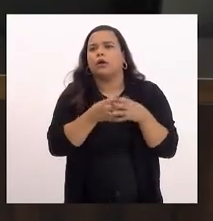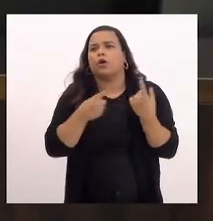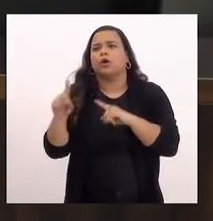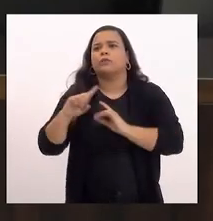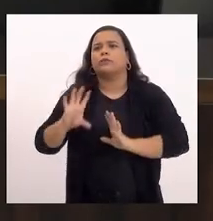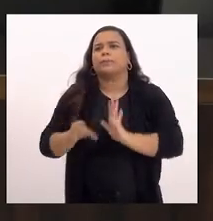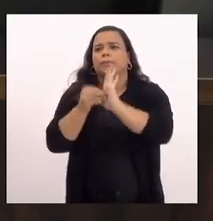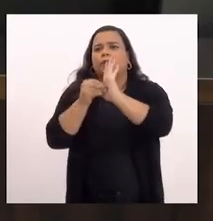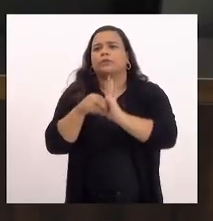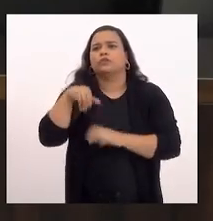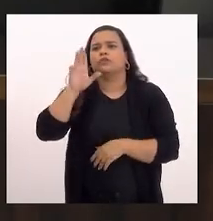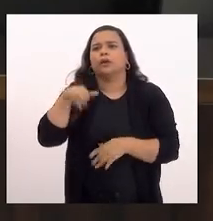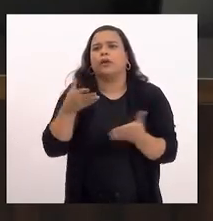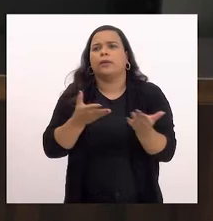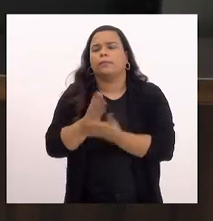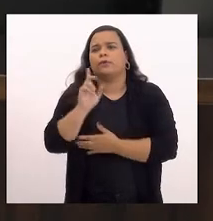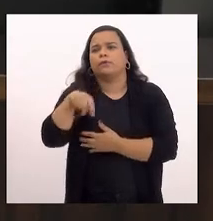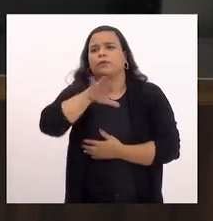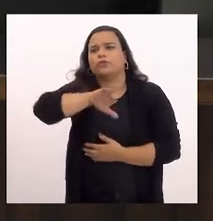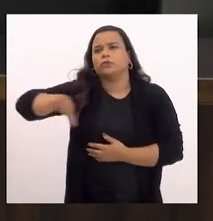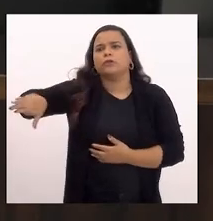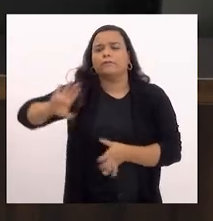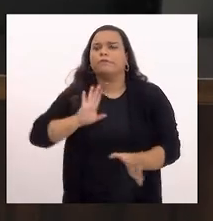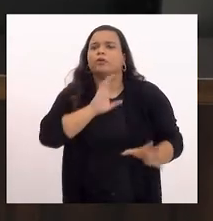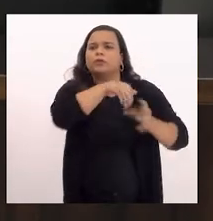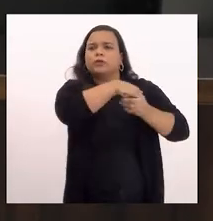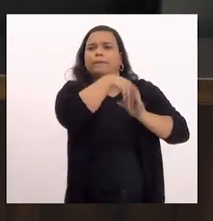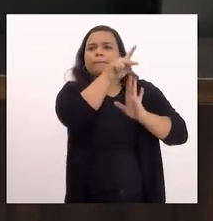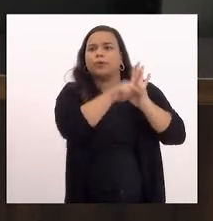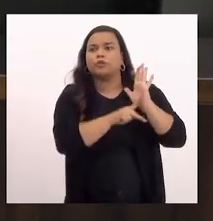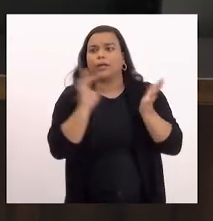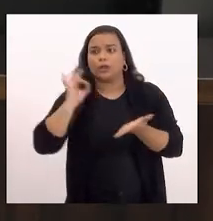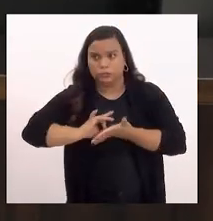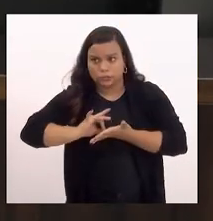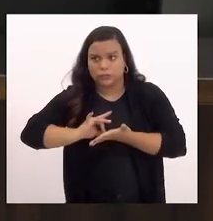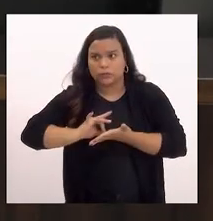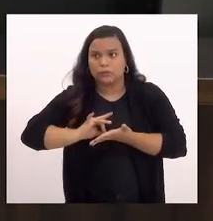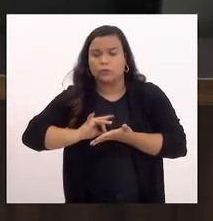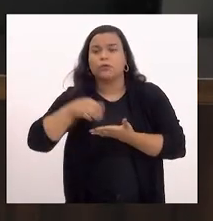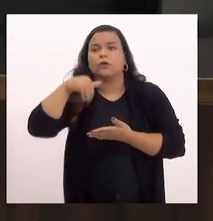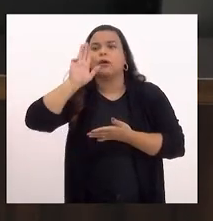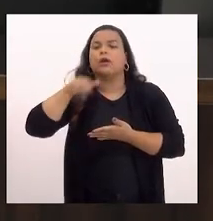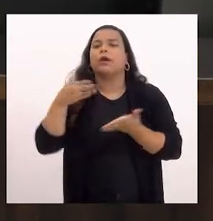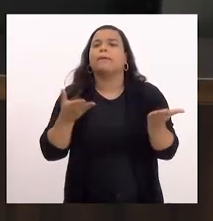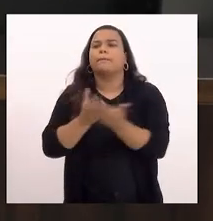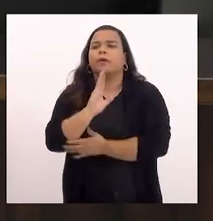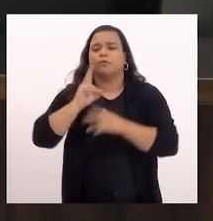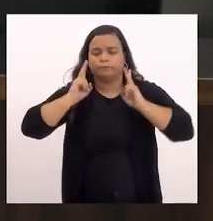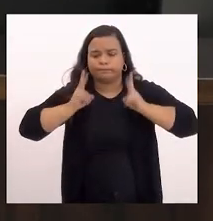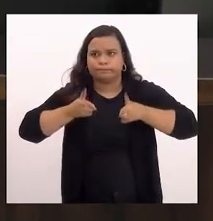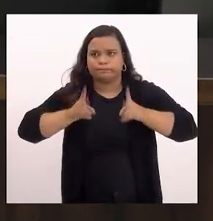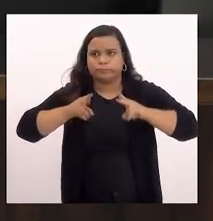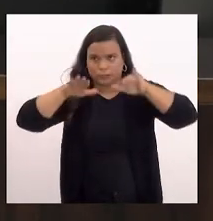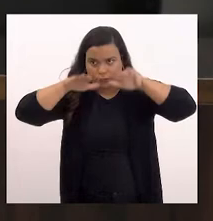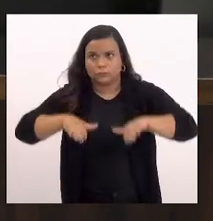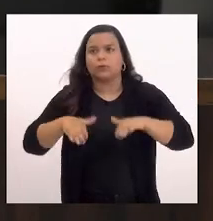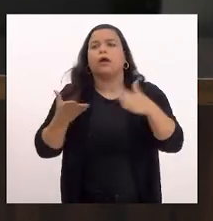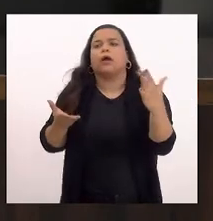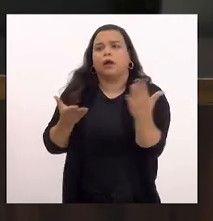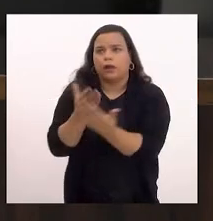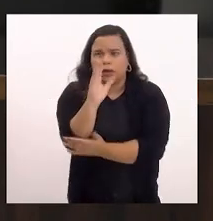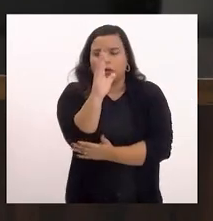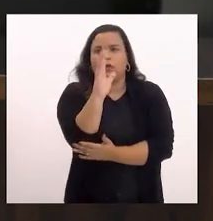Senhores que aprovam, permaneçam como estão, rejeitada. Em votação, projeto original. Senhores que aprovam, permaneçam como estão. Aprovado,